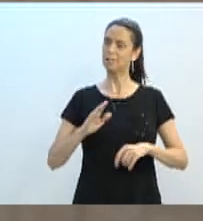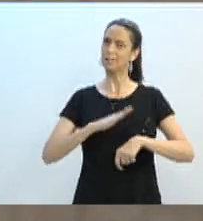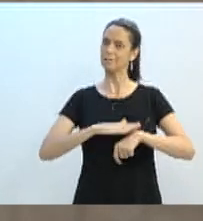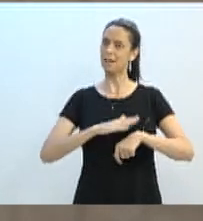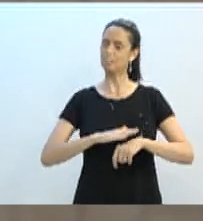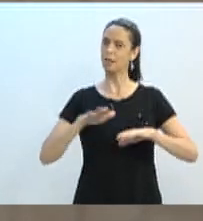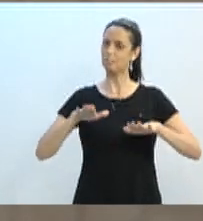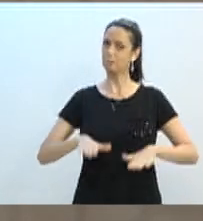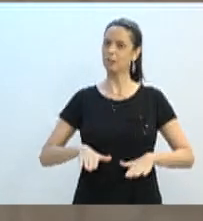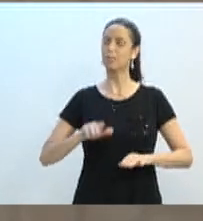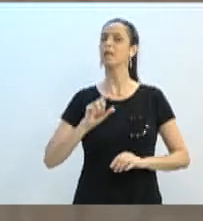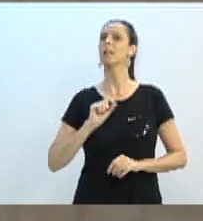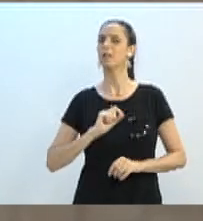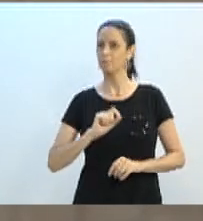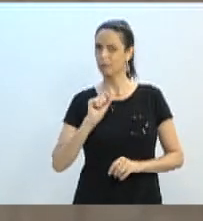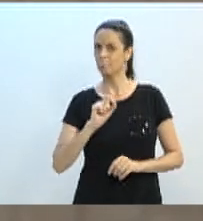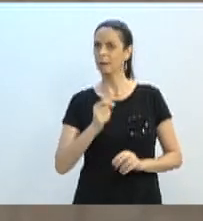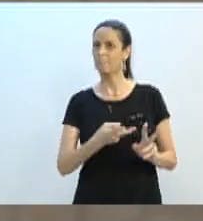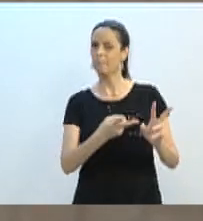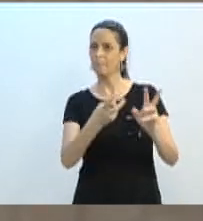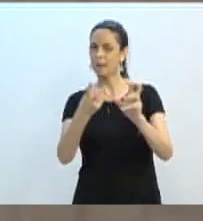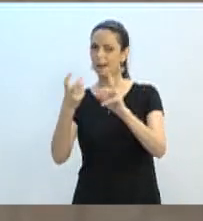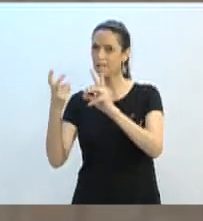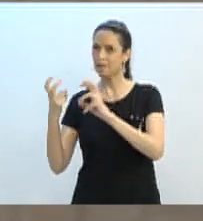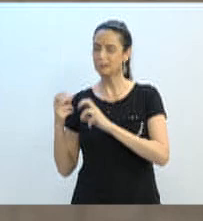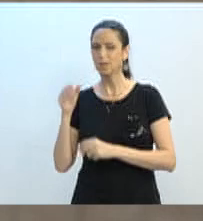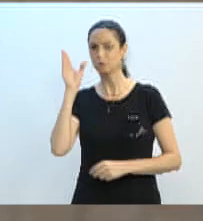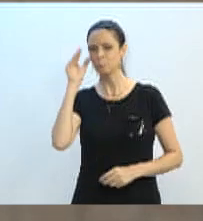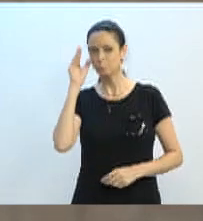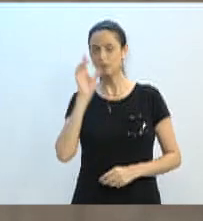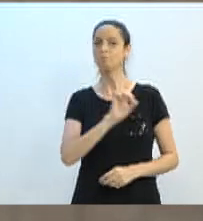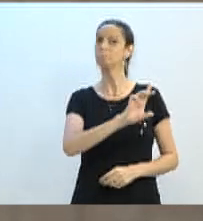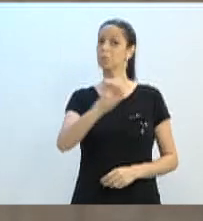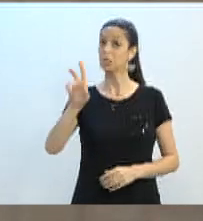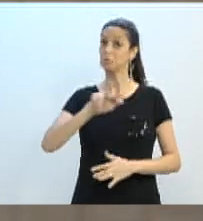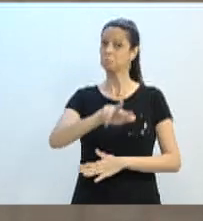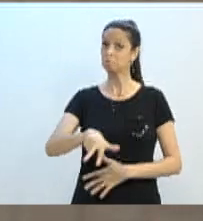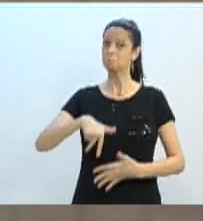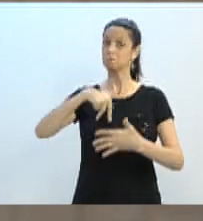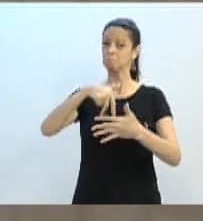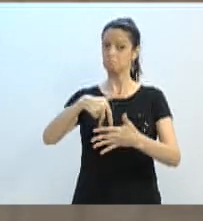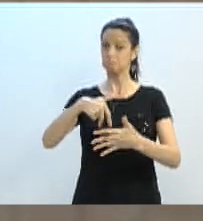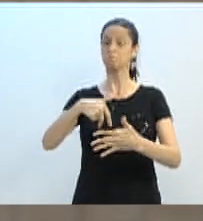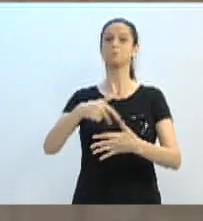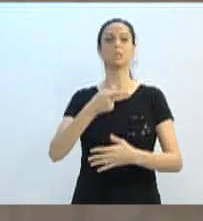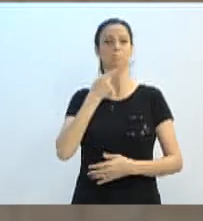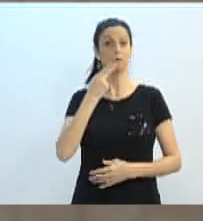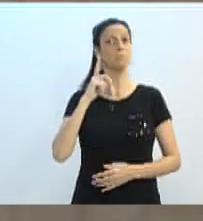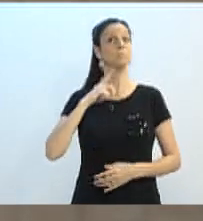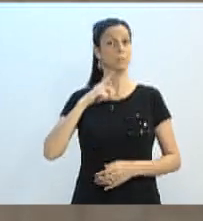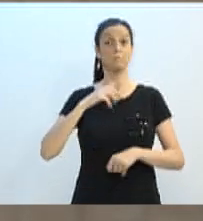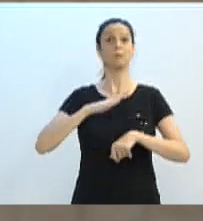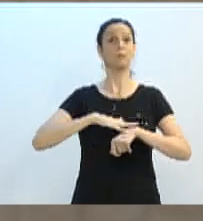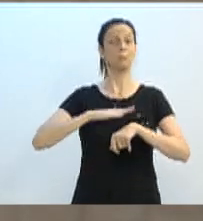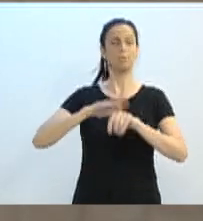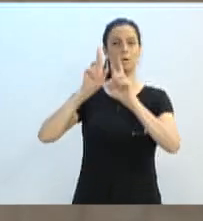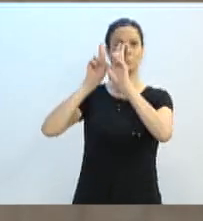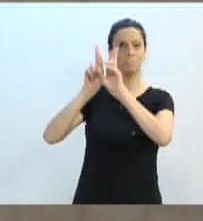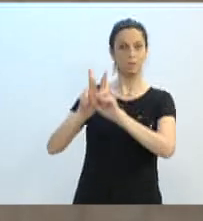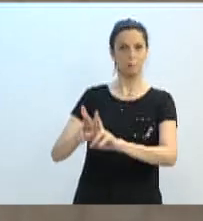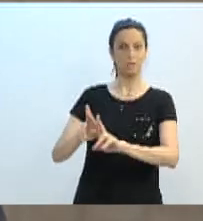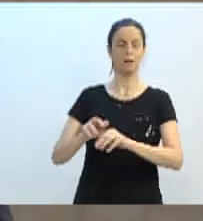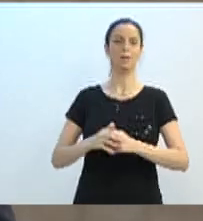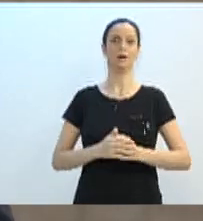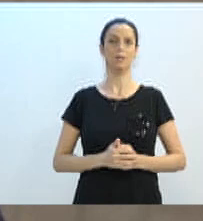pude observar que cada um que fez uso da tribuna teve o seu tempo respeitado,